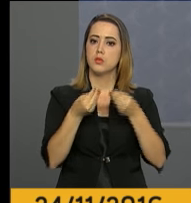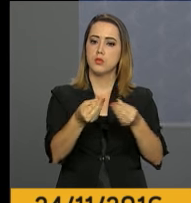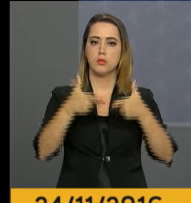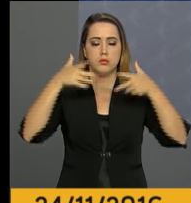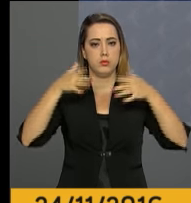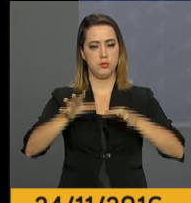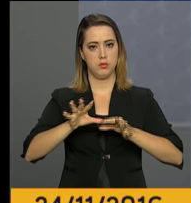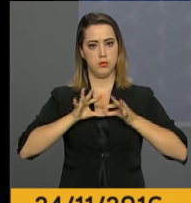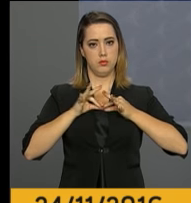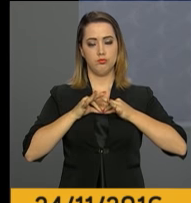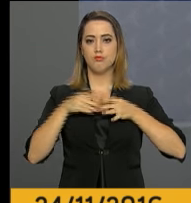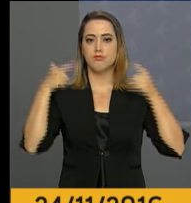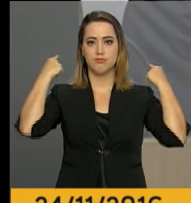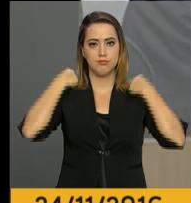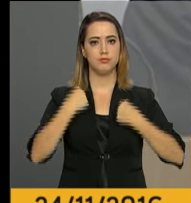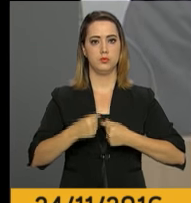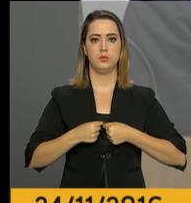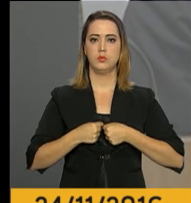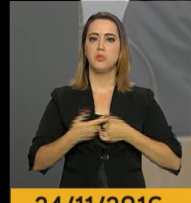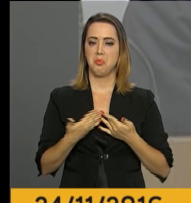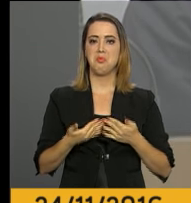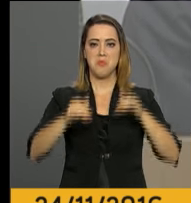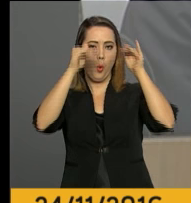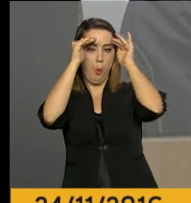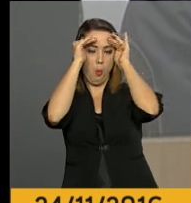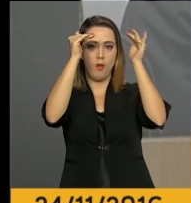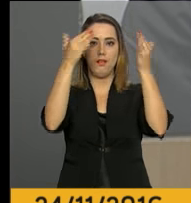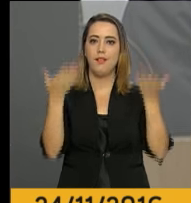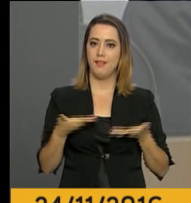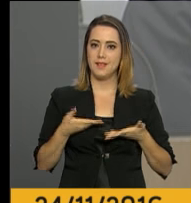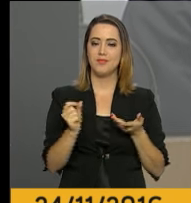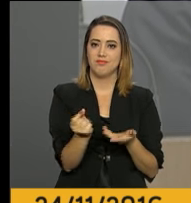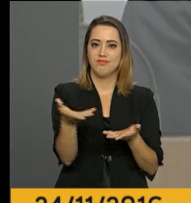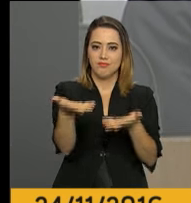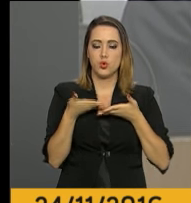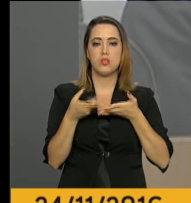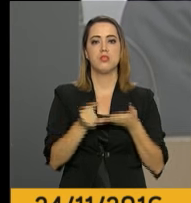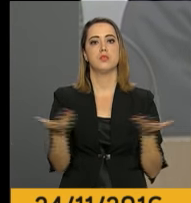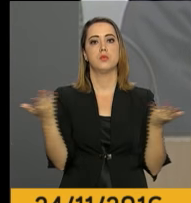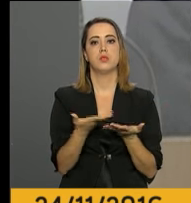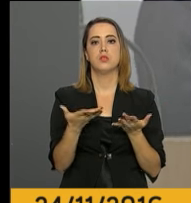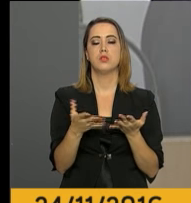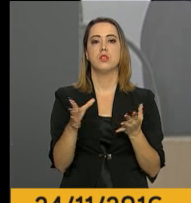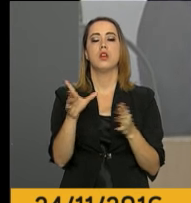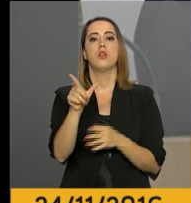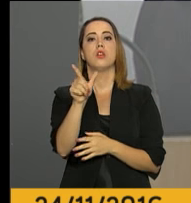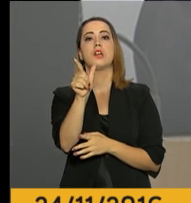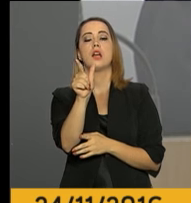da comenda que tive a honra de receber aqui no Grau grão